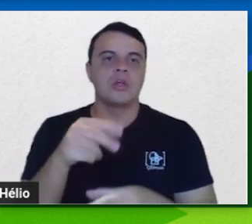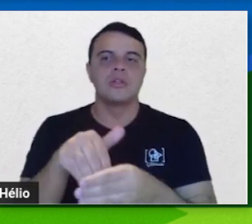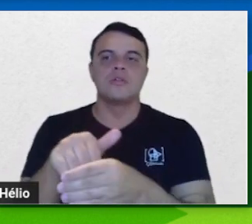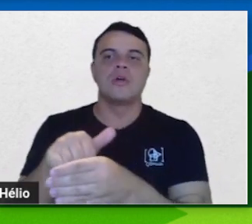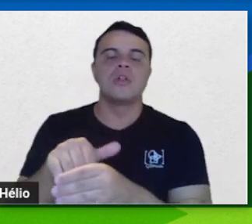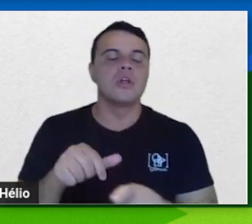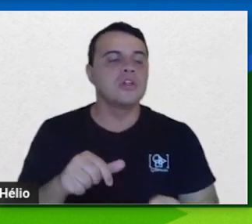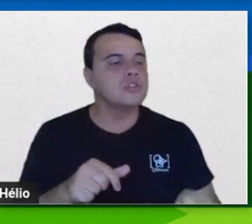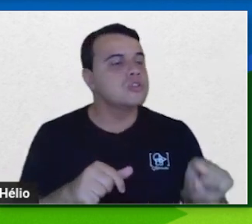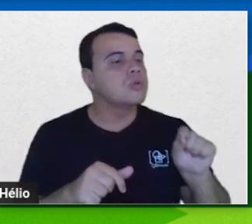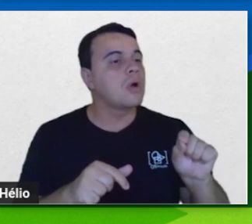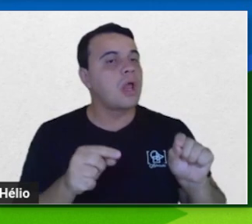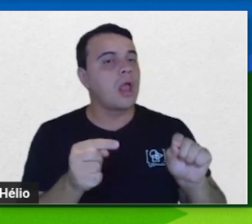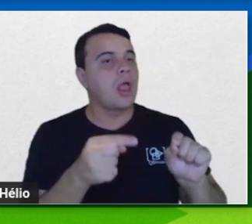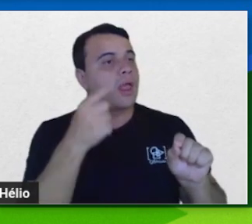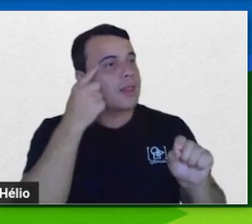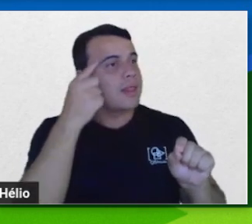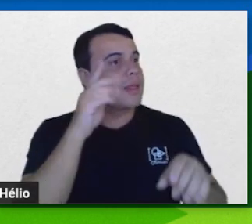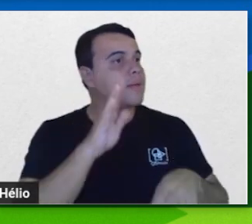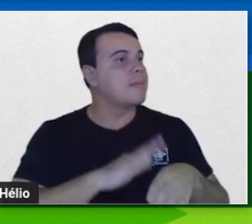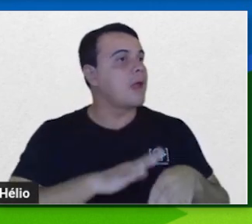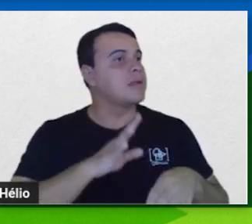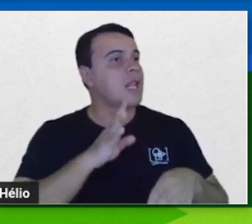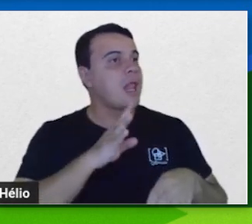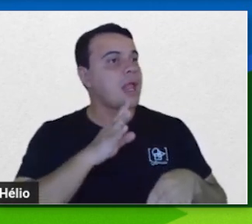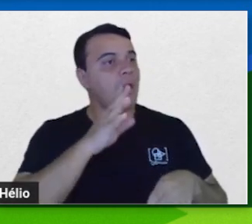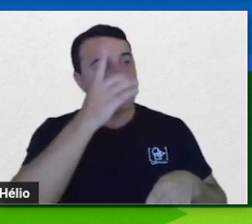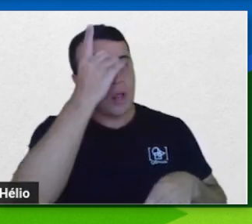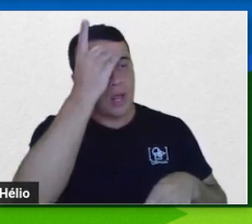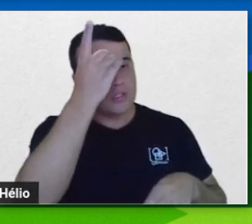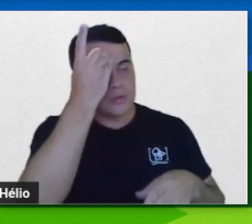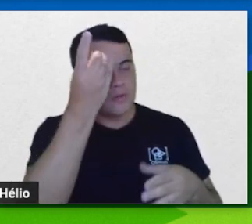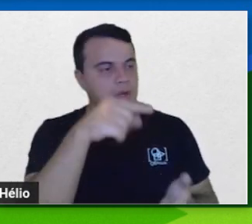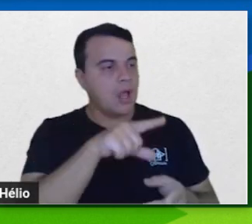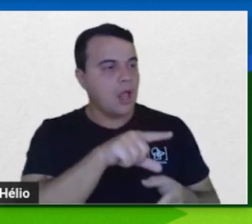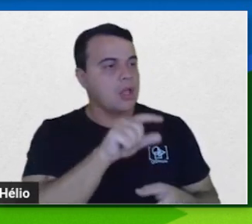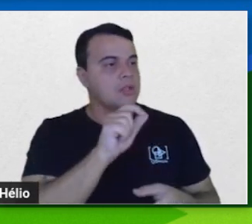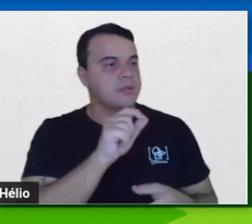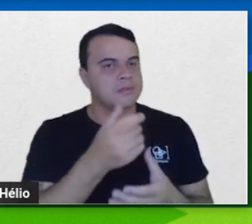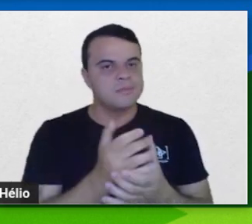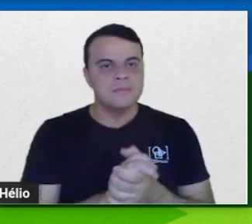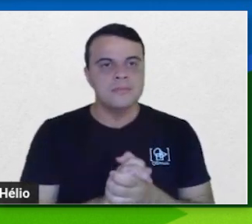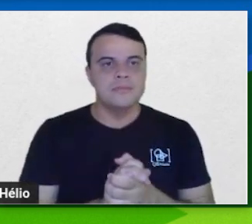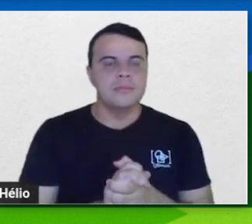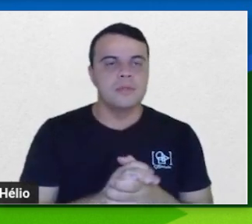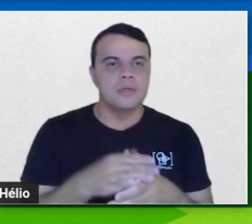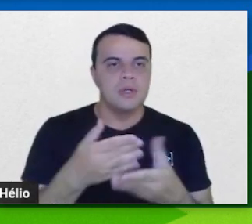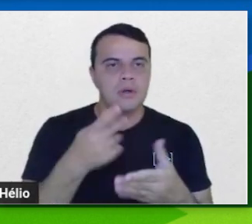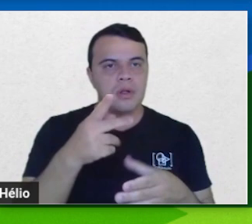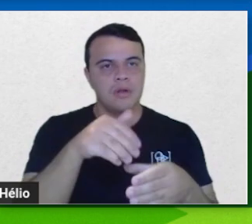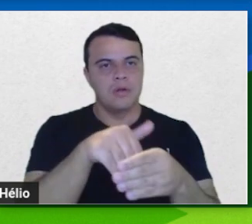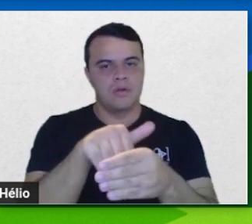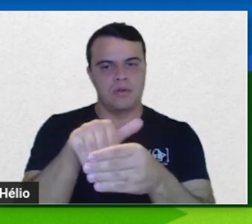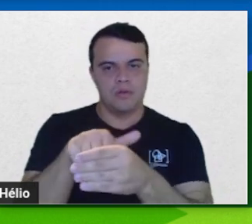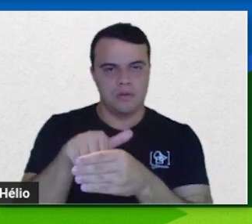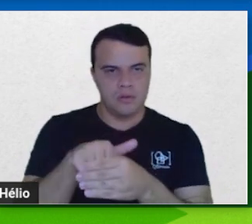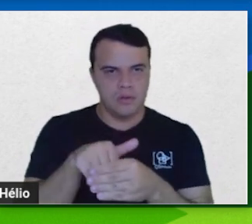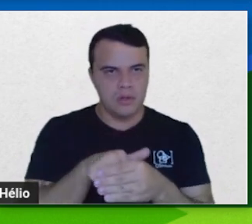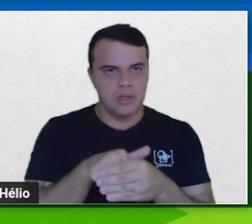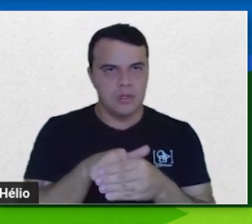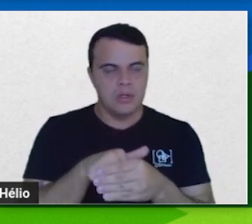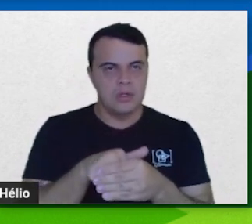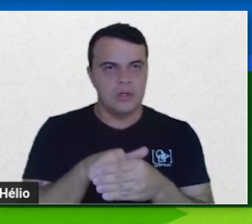escolham a ideia mais criativa que eles acharam, né? Então, eles vão votar